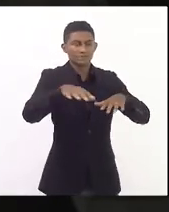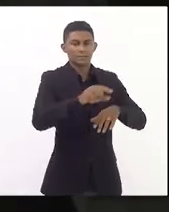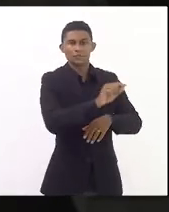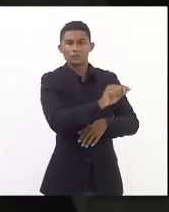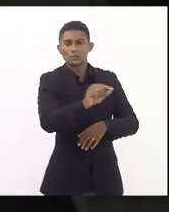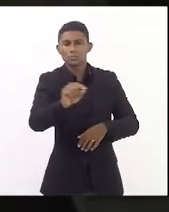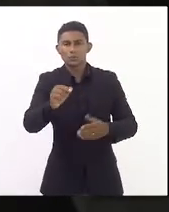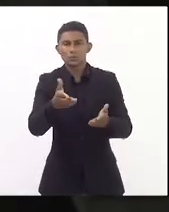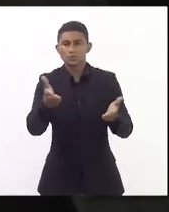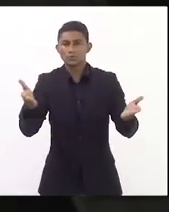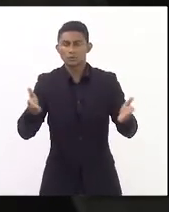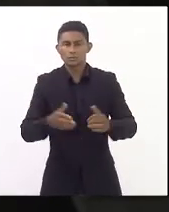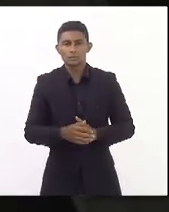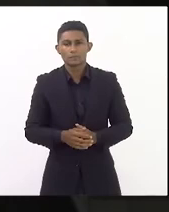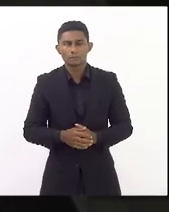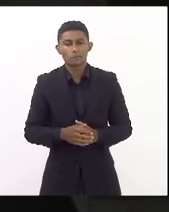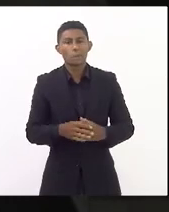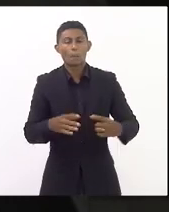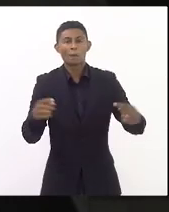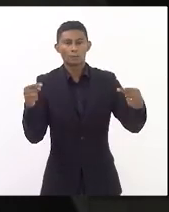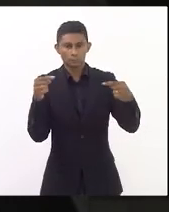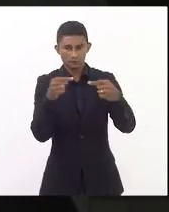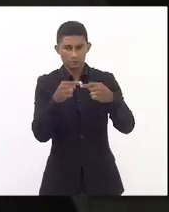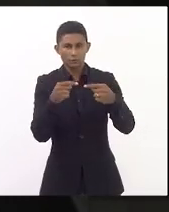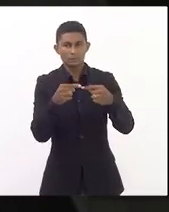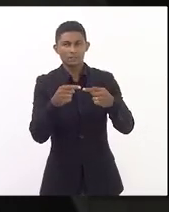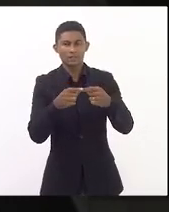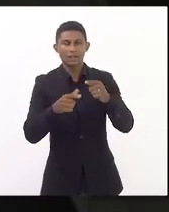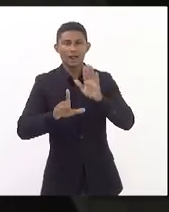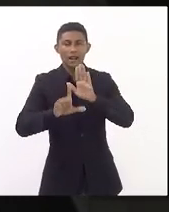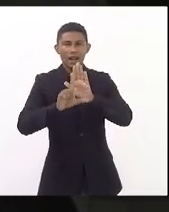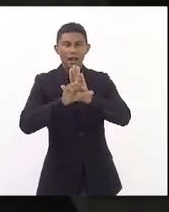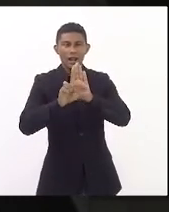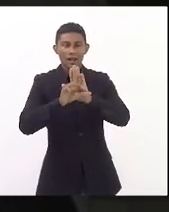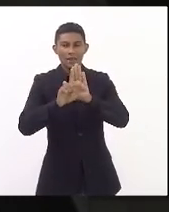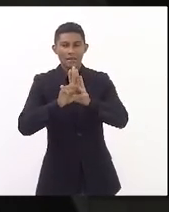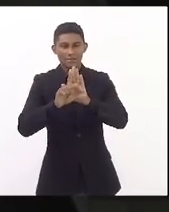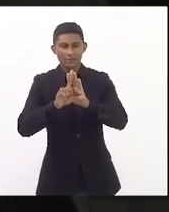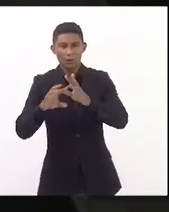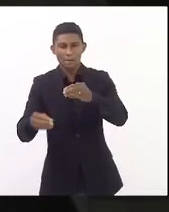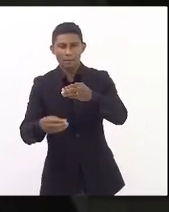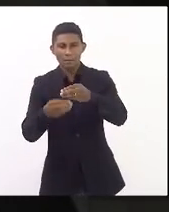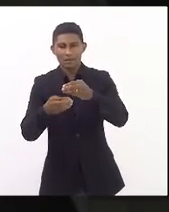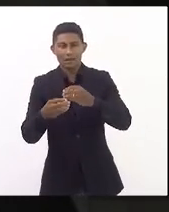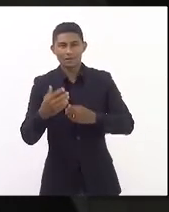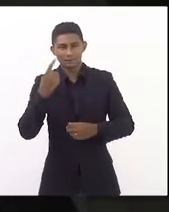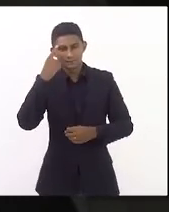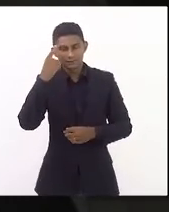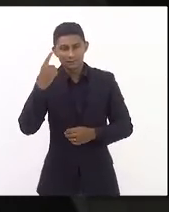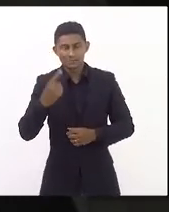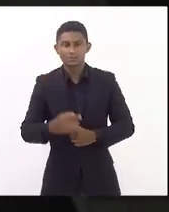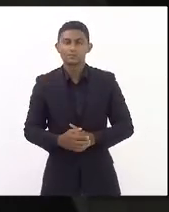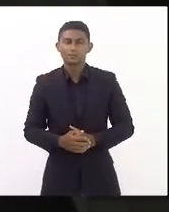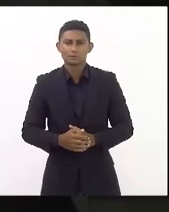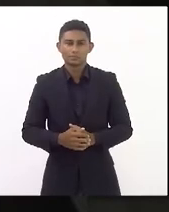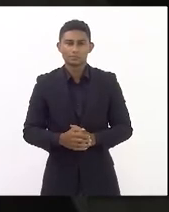tratam da legislação do quadro especial complementar, exatamente no que diz respeito